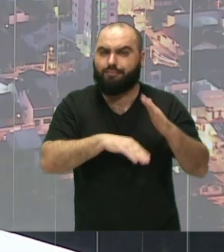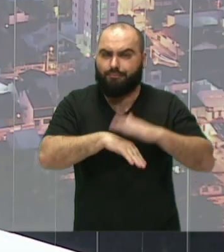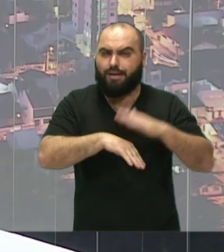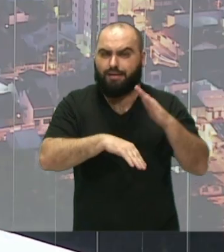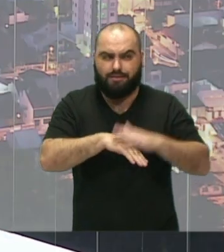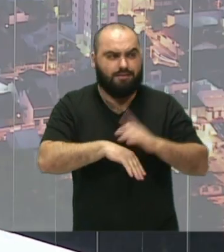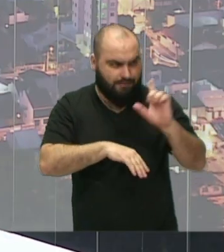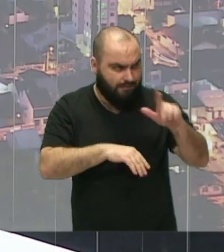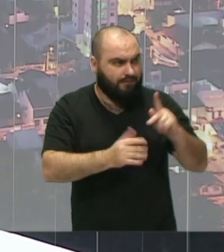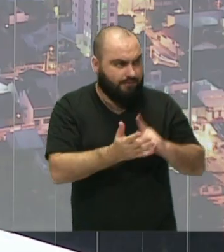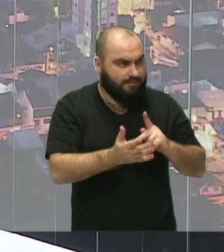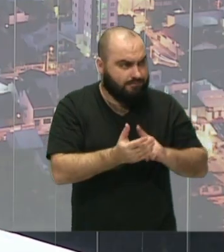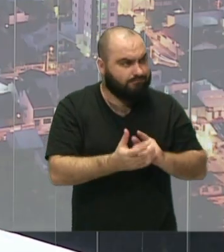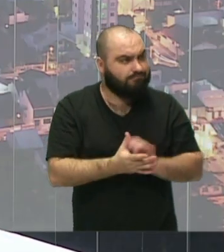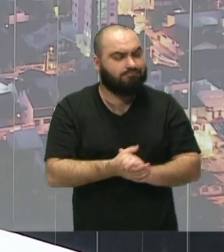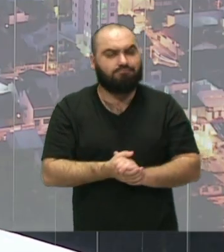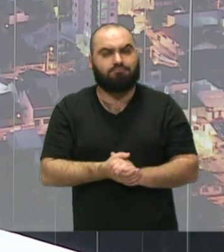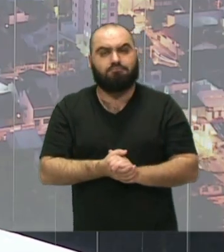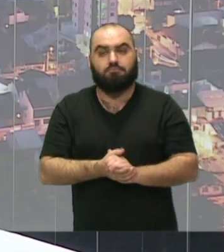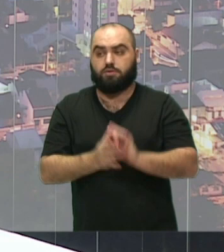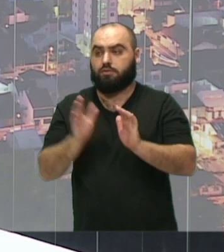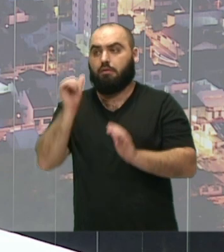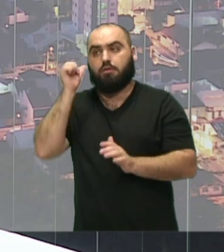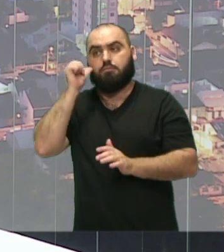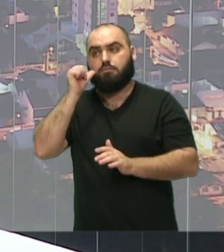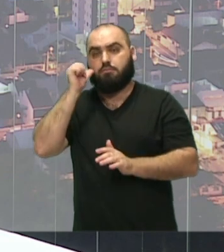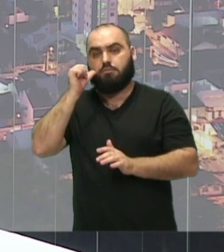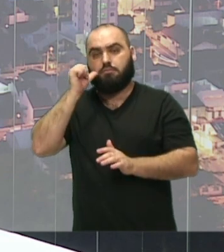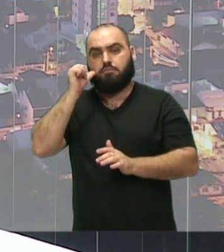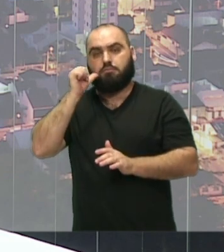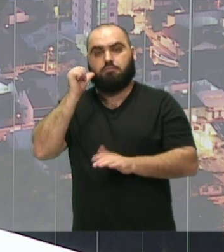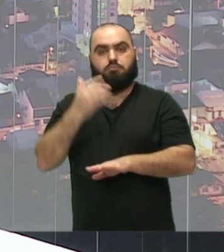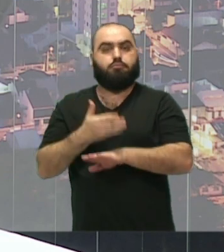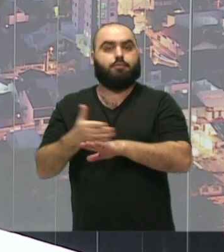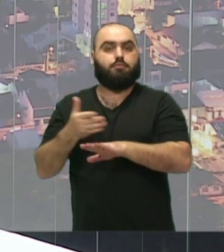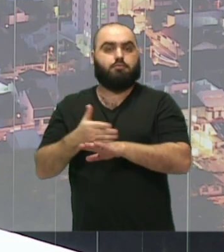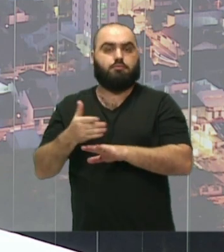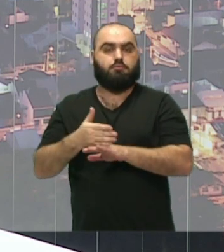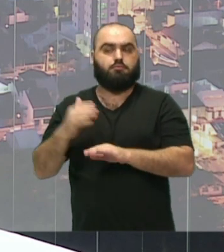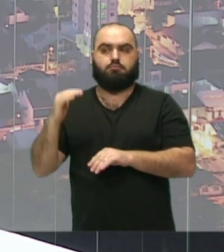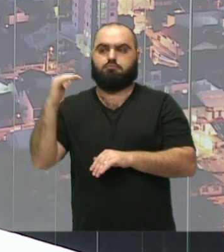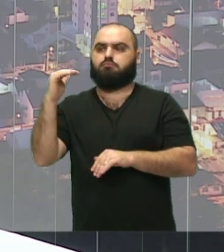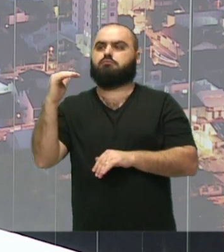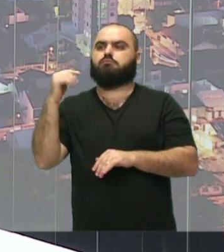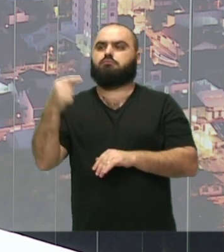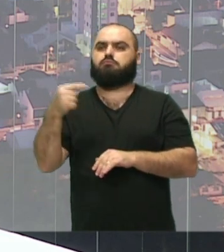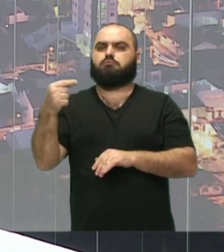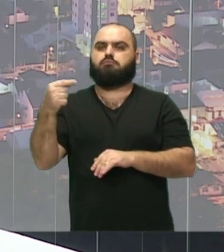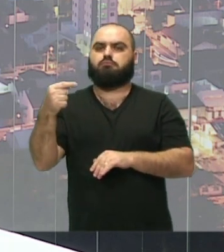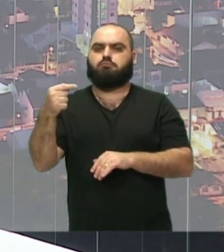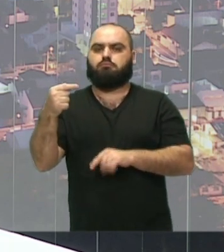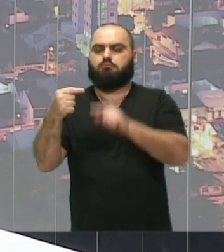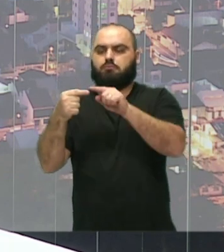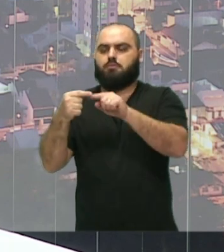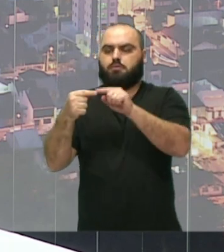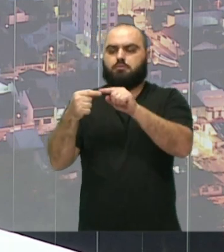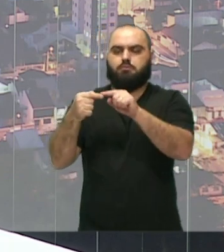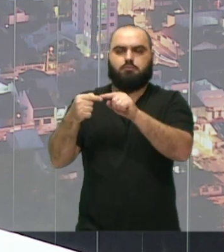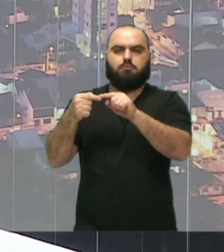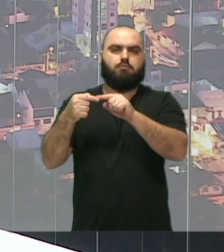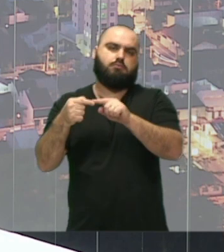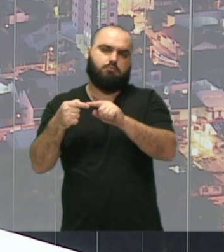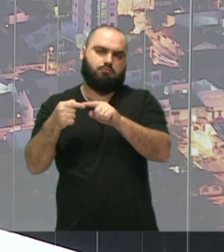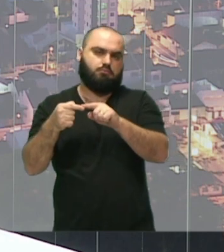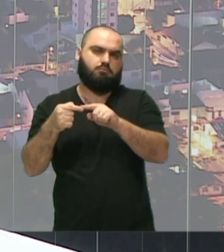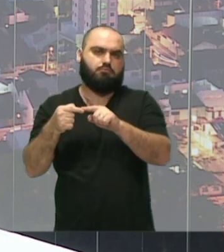serem vencidas. Enquanto uma mulher, por exemplo, ela tem essa questão contra o machismo, contra a